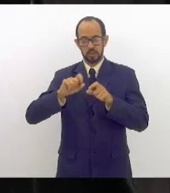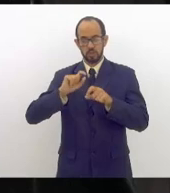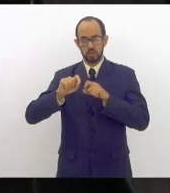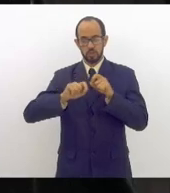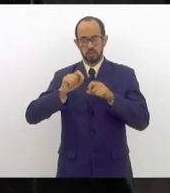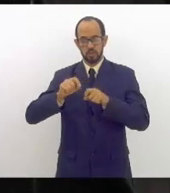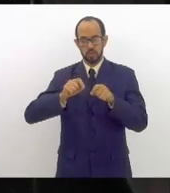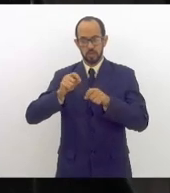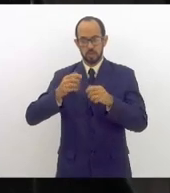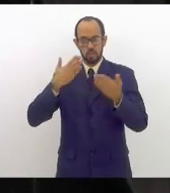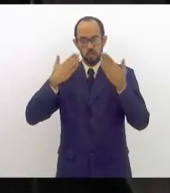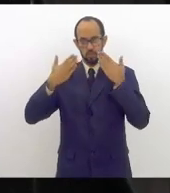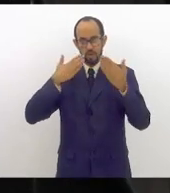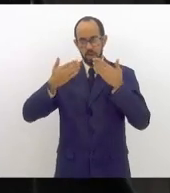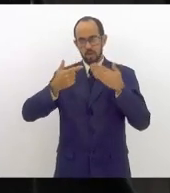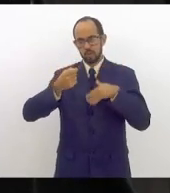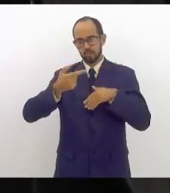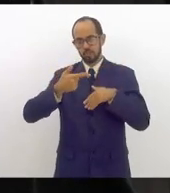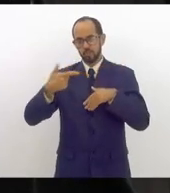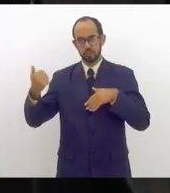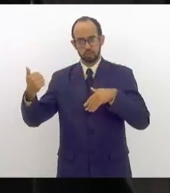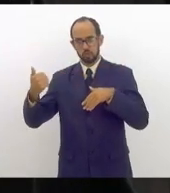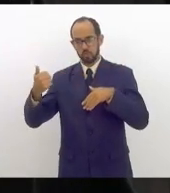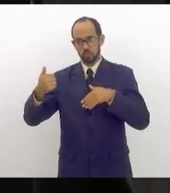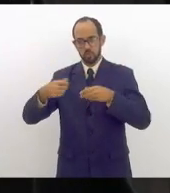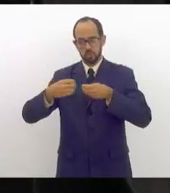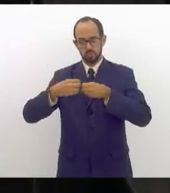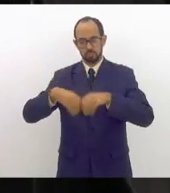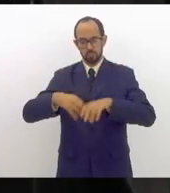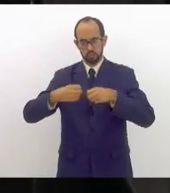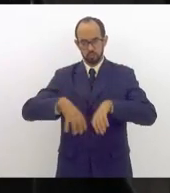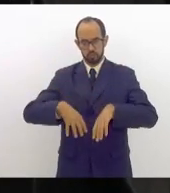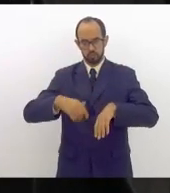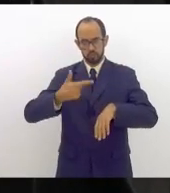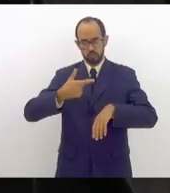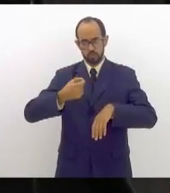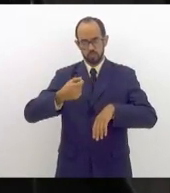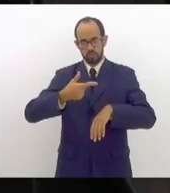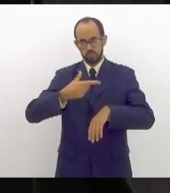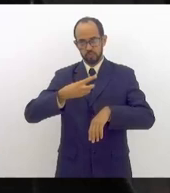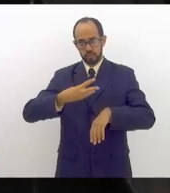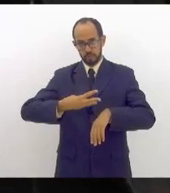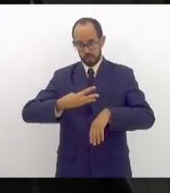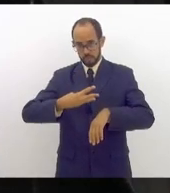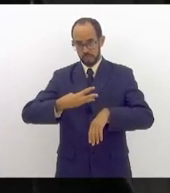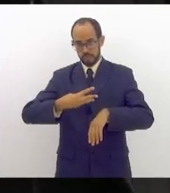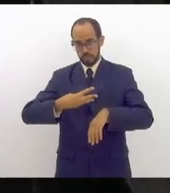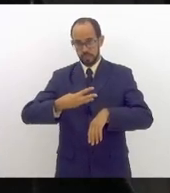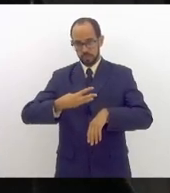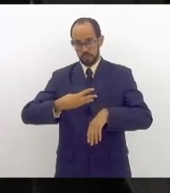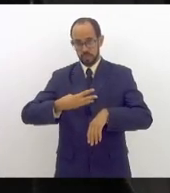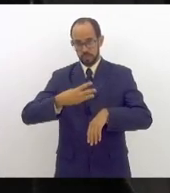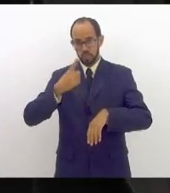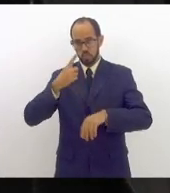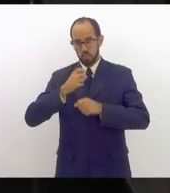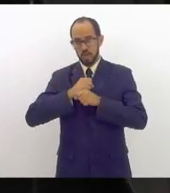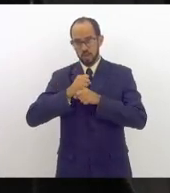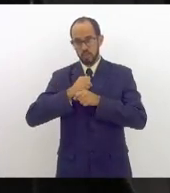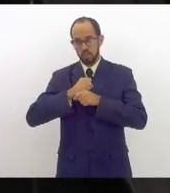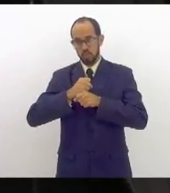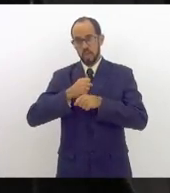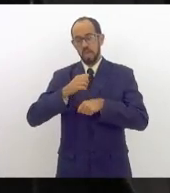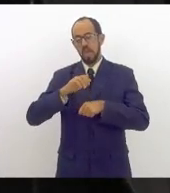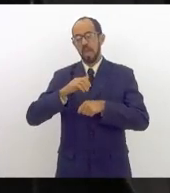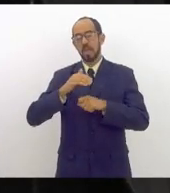21 com as projeções de perda para 2023, anual, ela seria